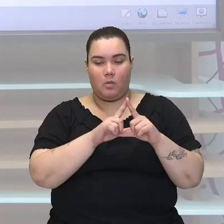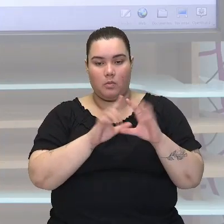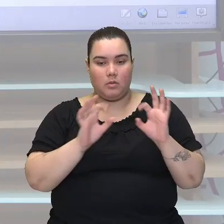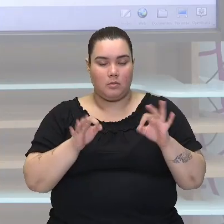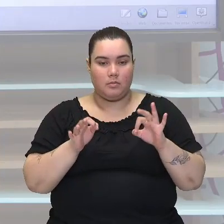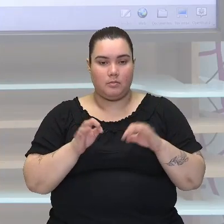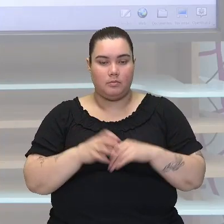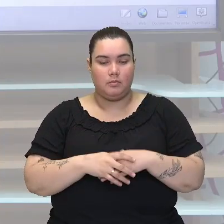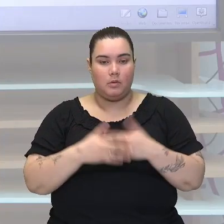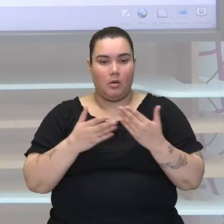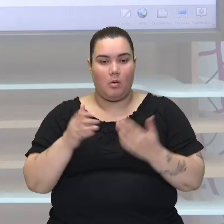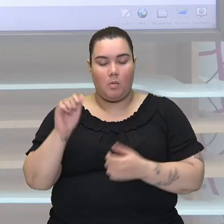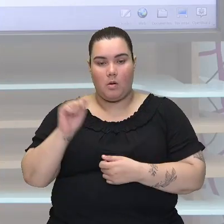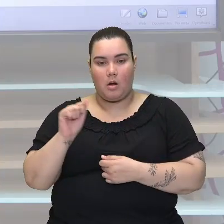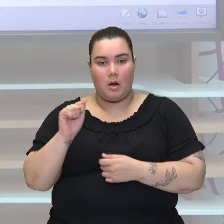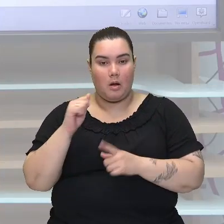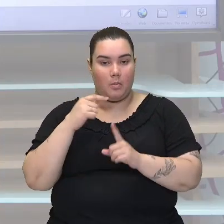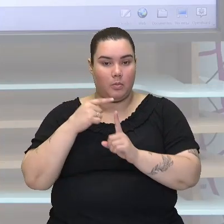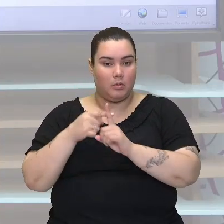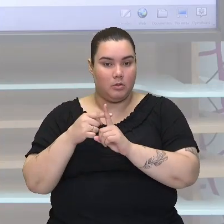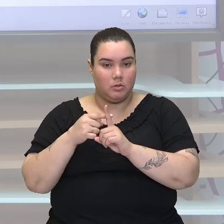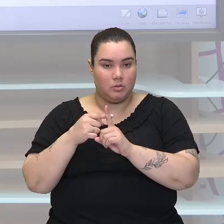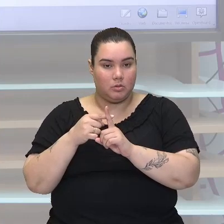Então, quando A é positivo,